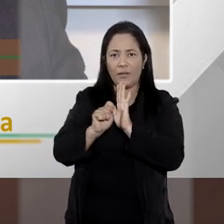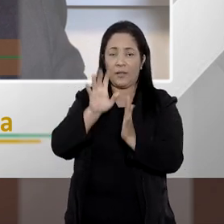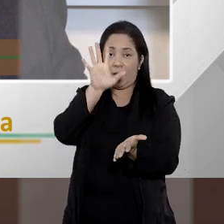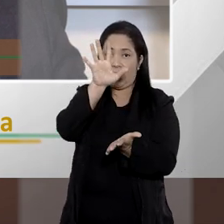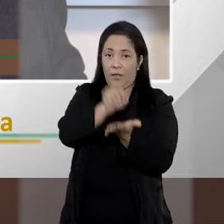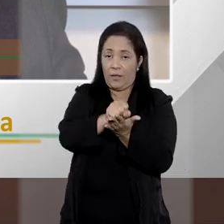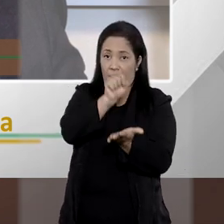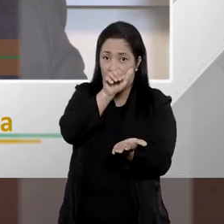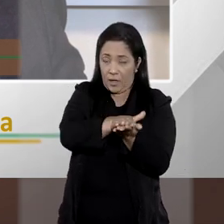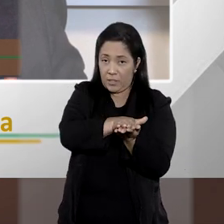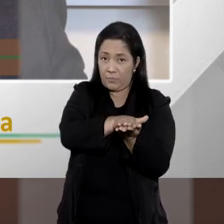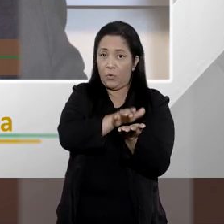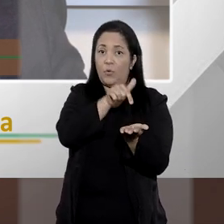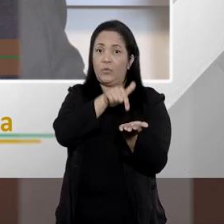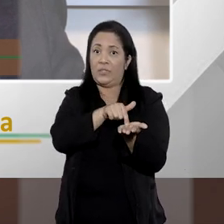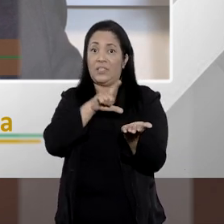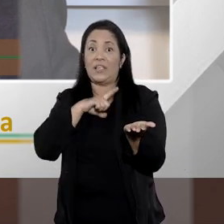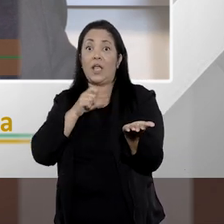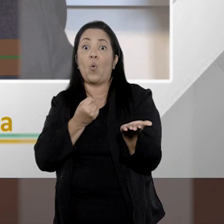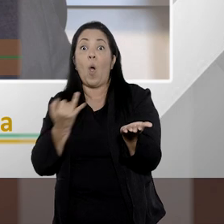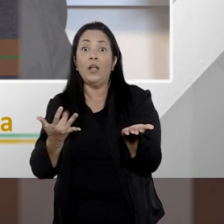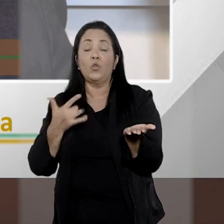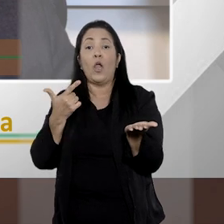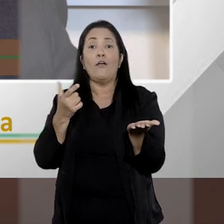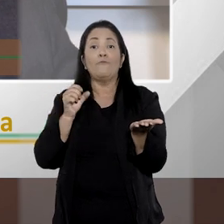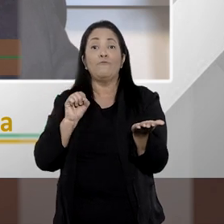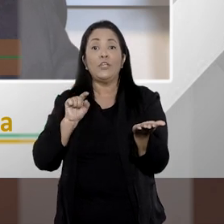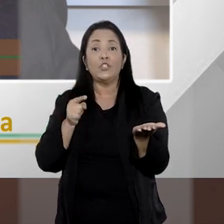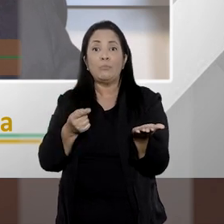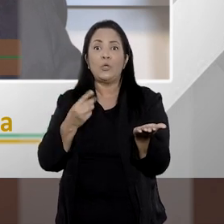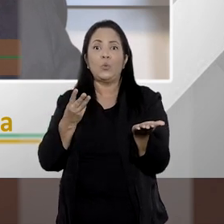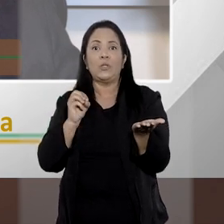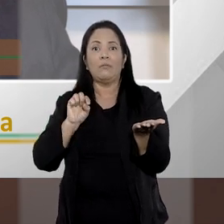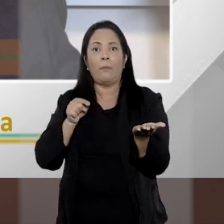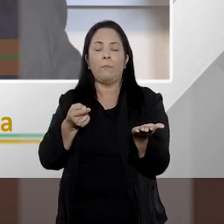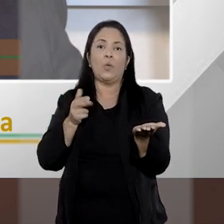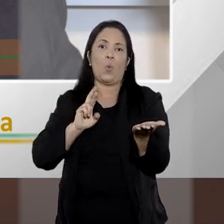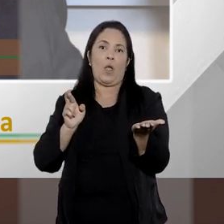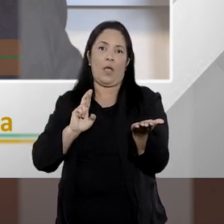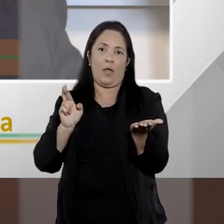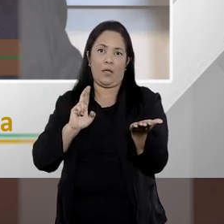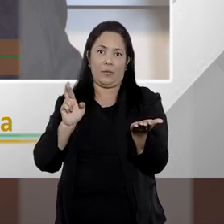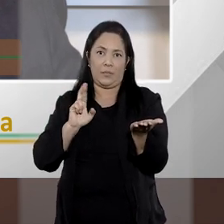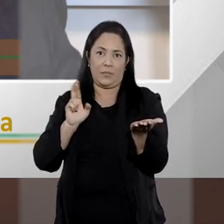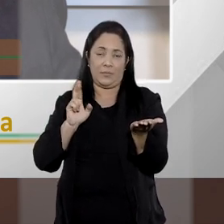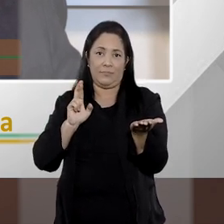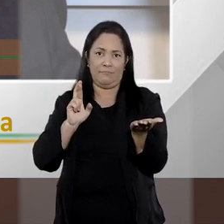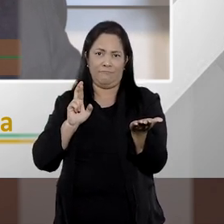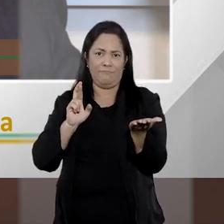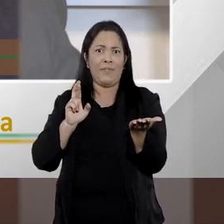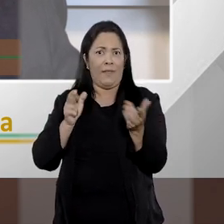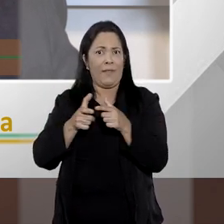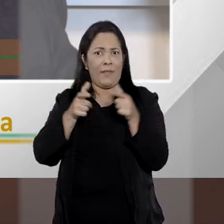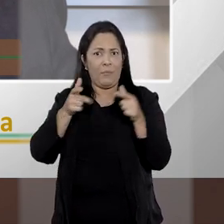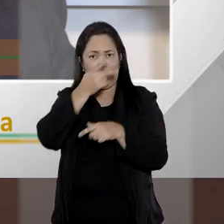são expressivas, do âmbito de 15, 20 mil reais. E a grande massa carcerária presa pela prática de crimes previstos na lei